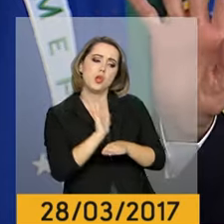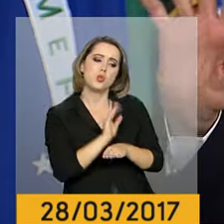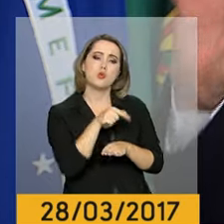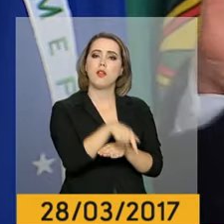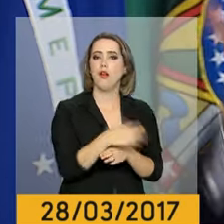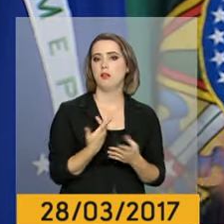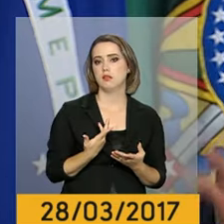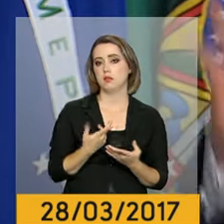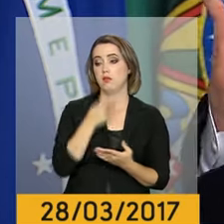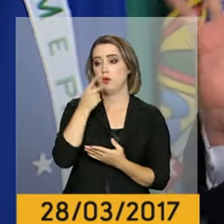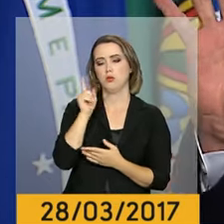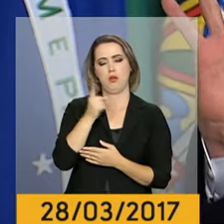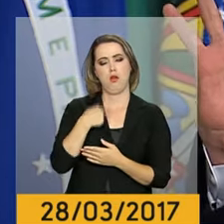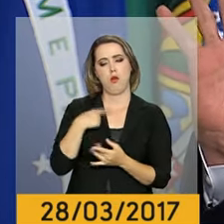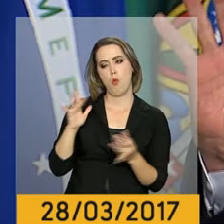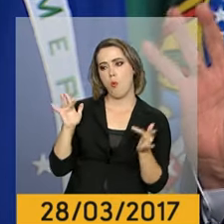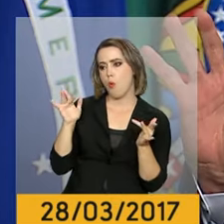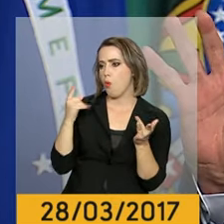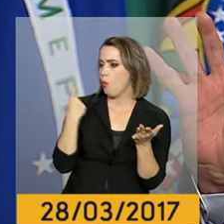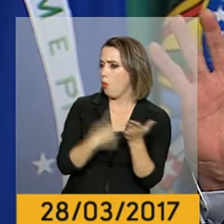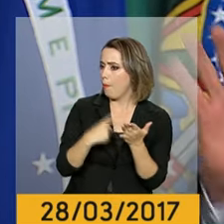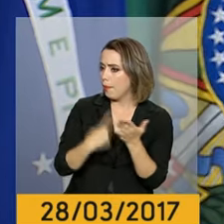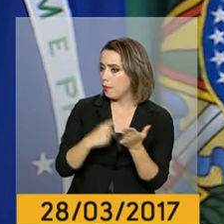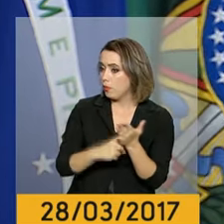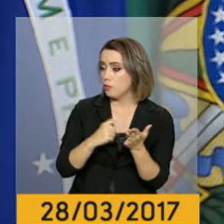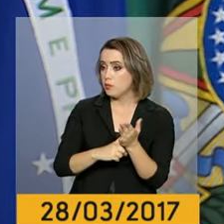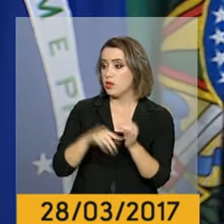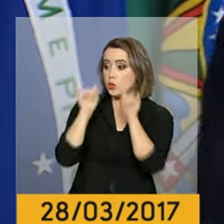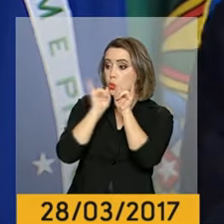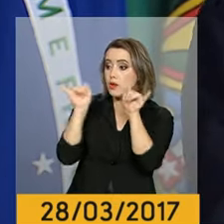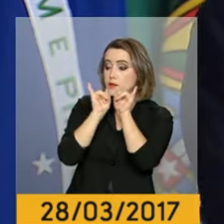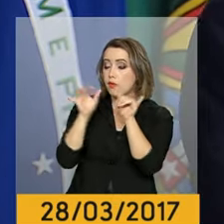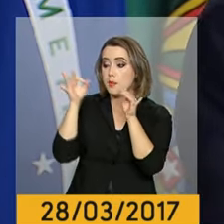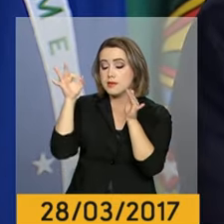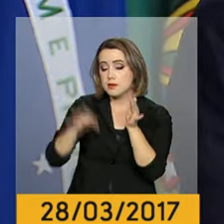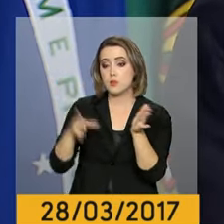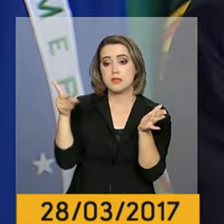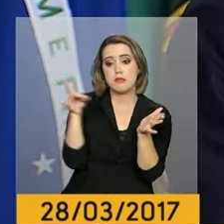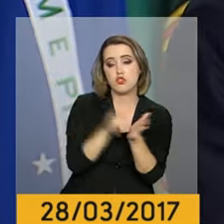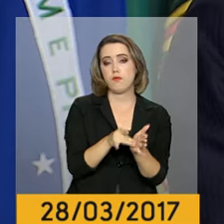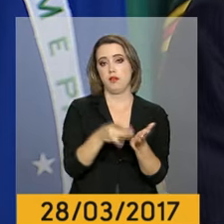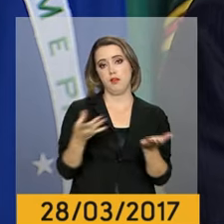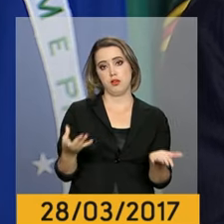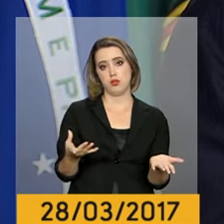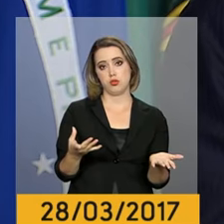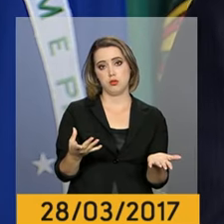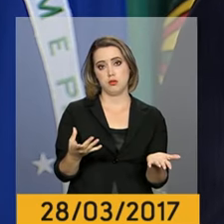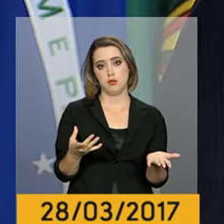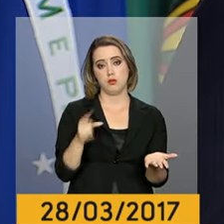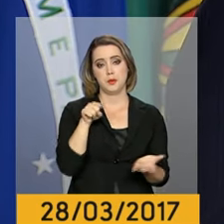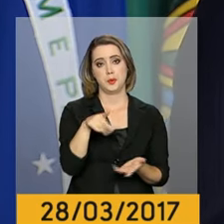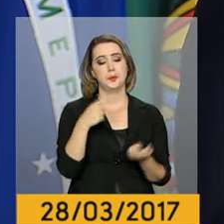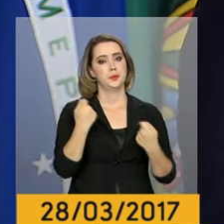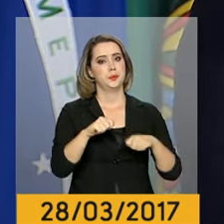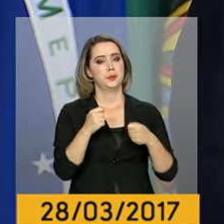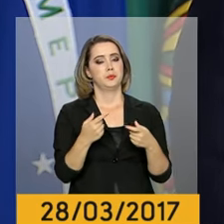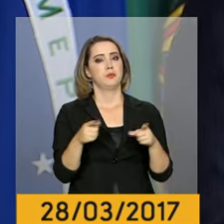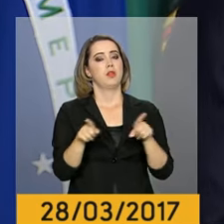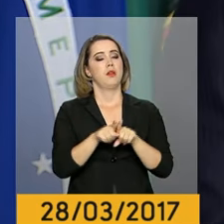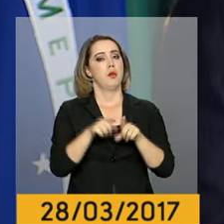fatos é isso que a imprensa tem que fazer não tem que privilegiar ou não privilegiar ela tem é que